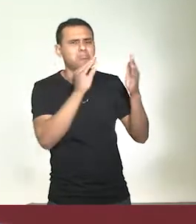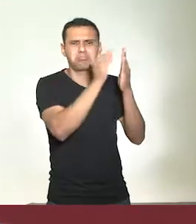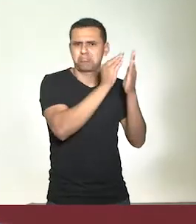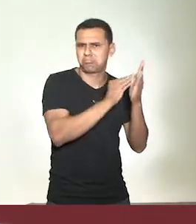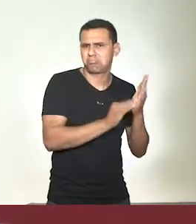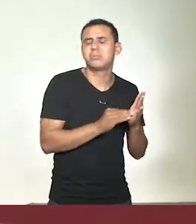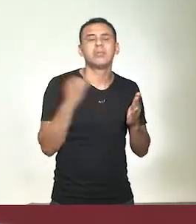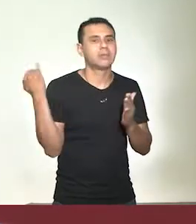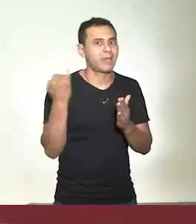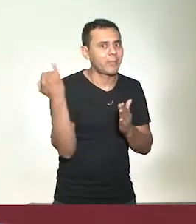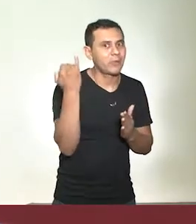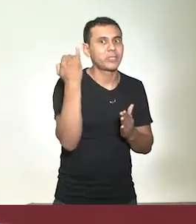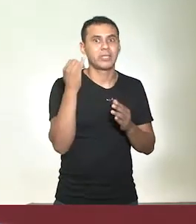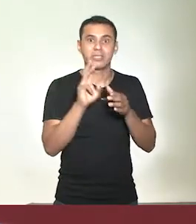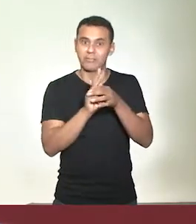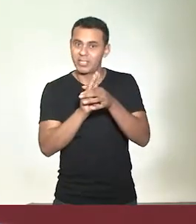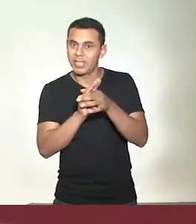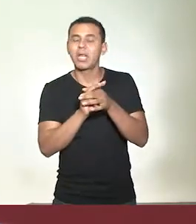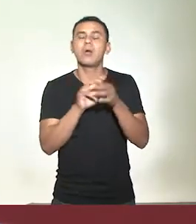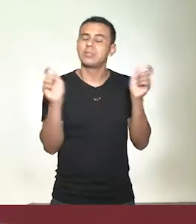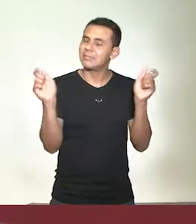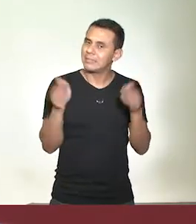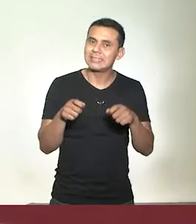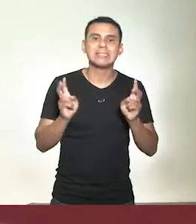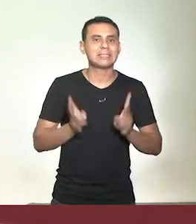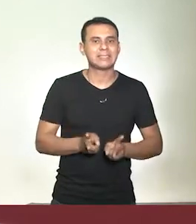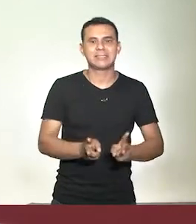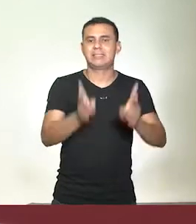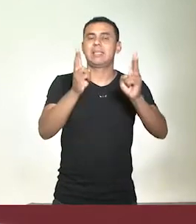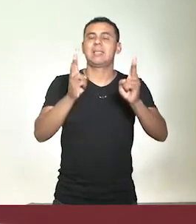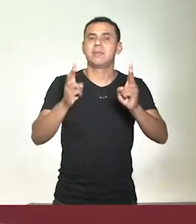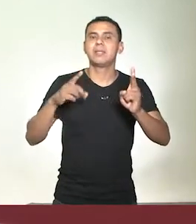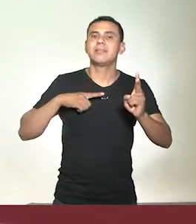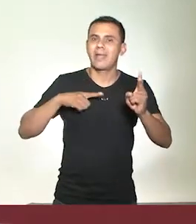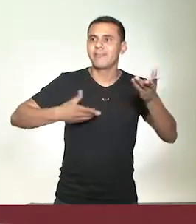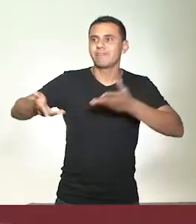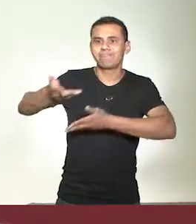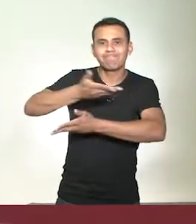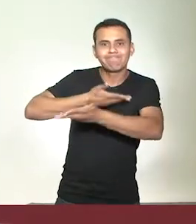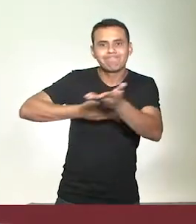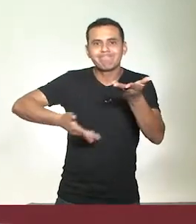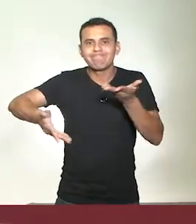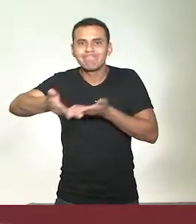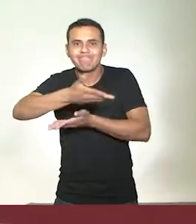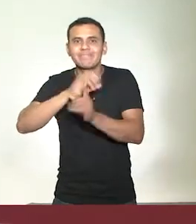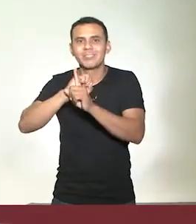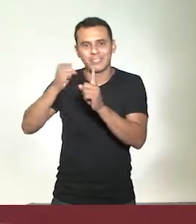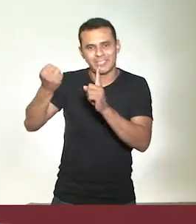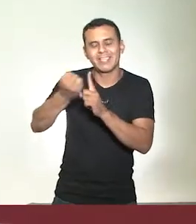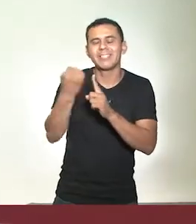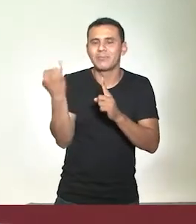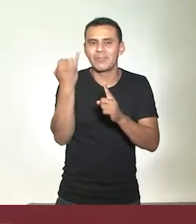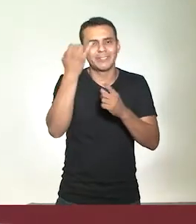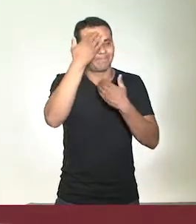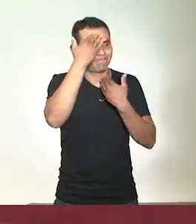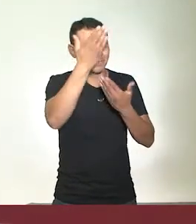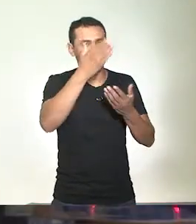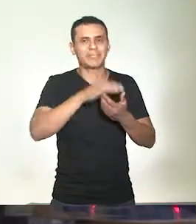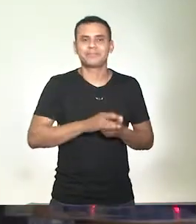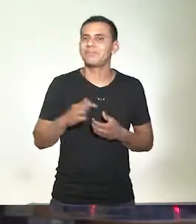sugestões enfim é muito importante que a universidade faça esse essa interface com a sociedade local